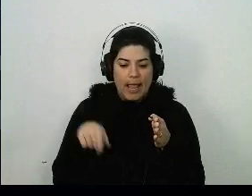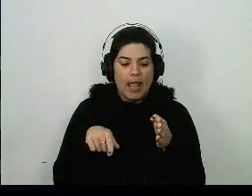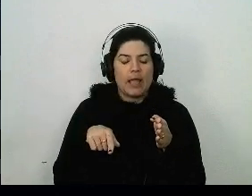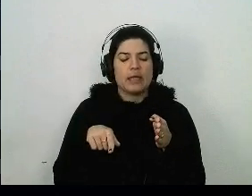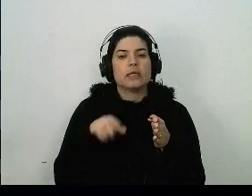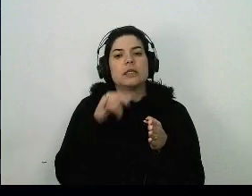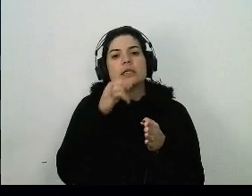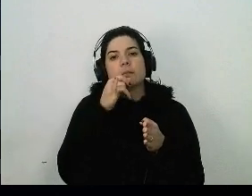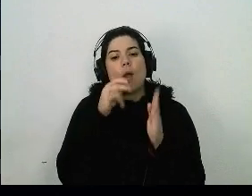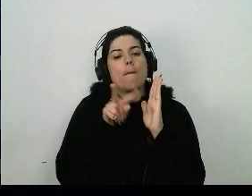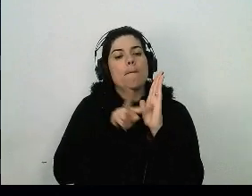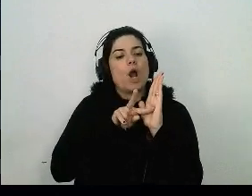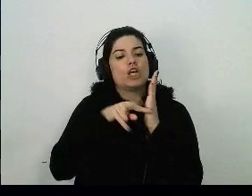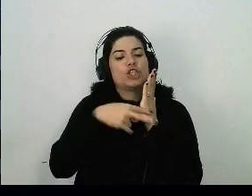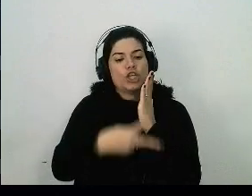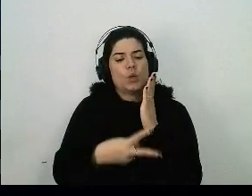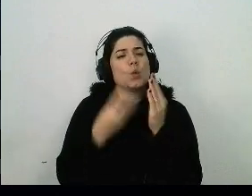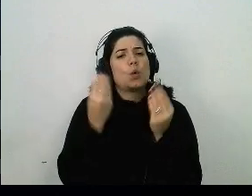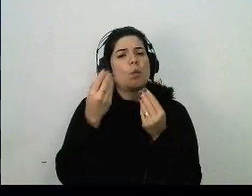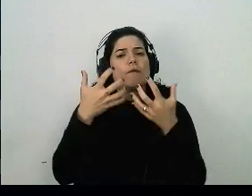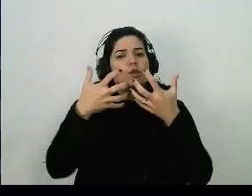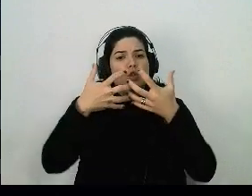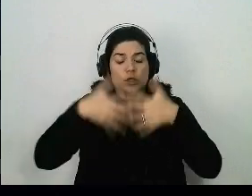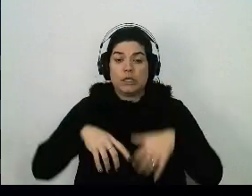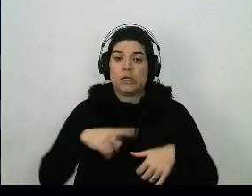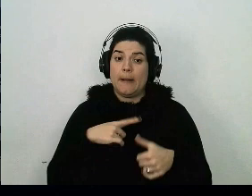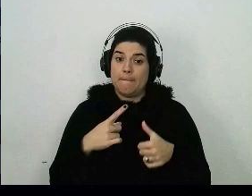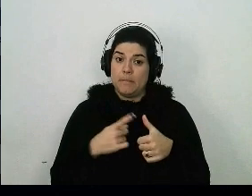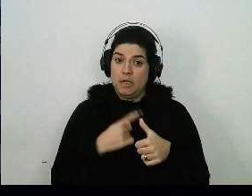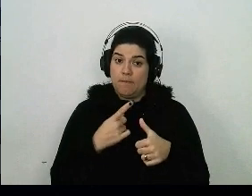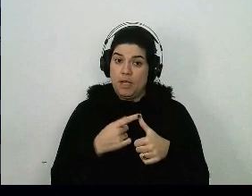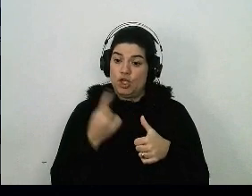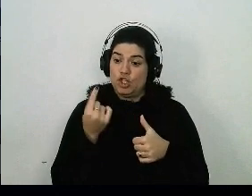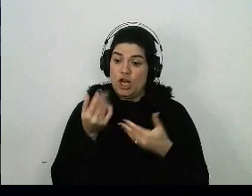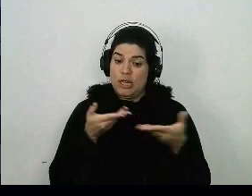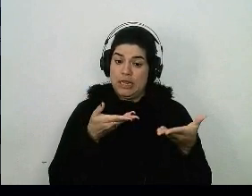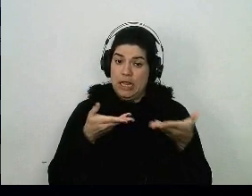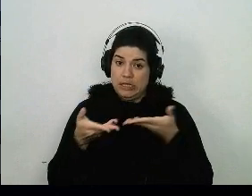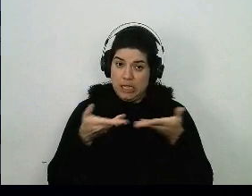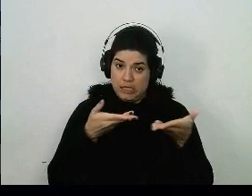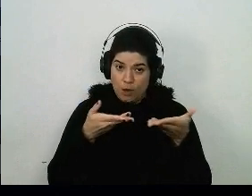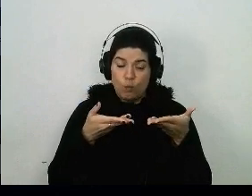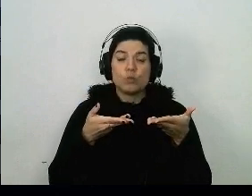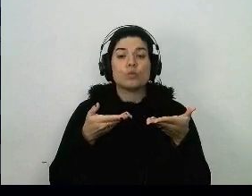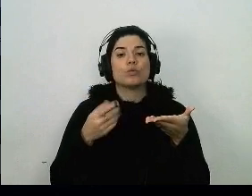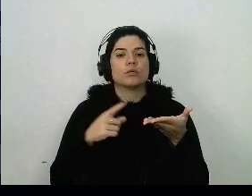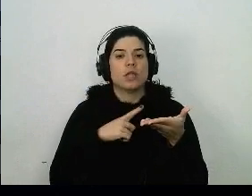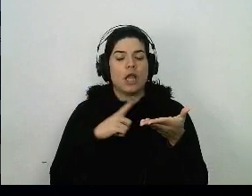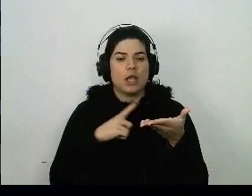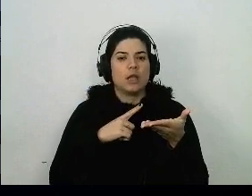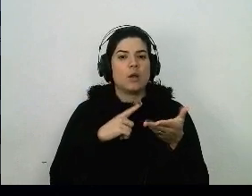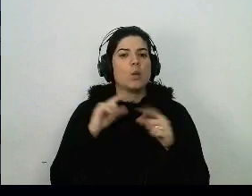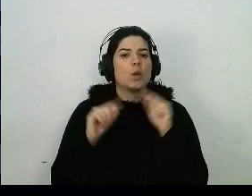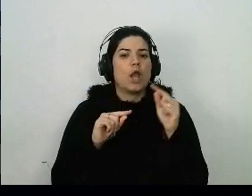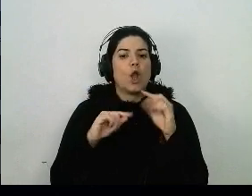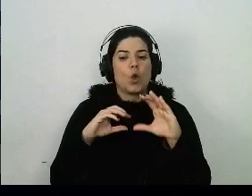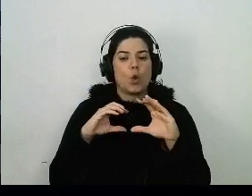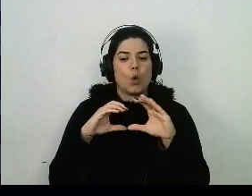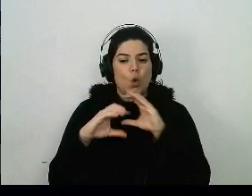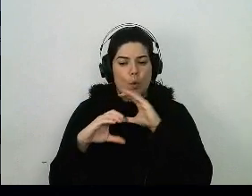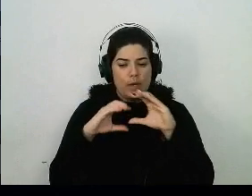que funciona? Primeiro temos nossas transações. Quando a gente realiza essa transação, ela se comunica com a rede, com